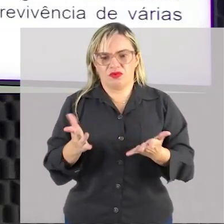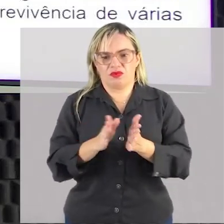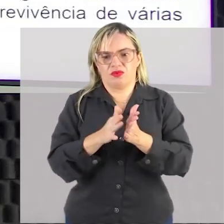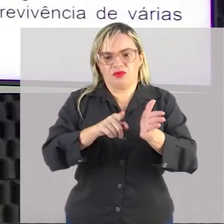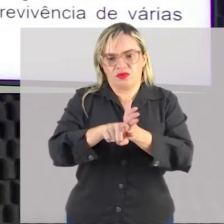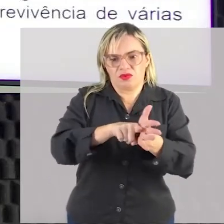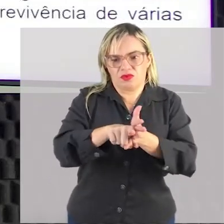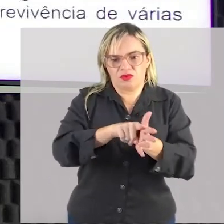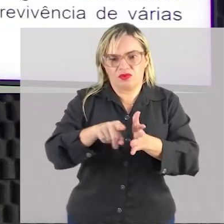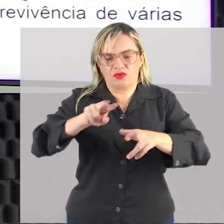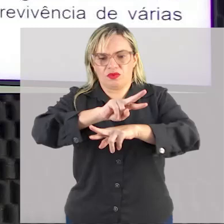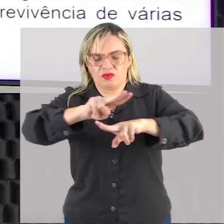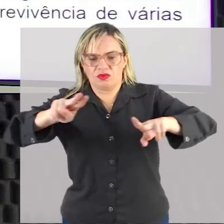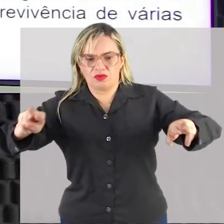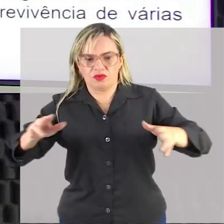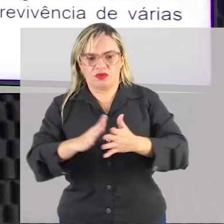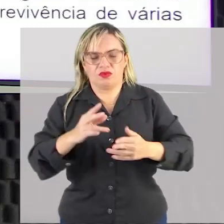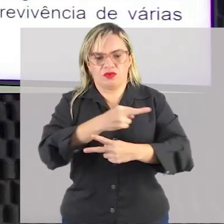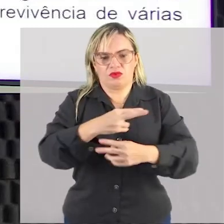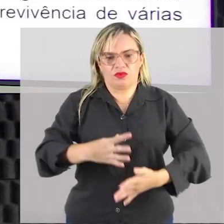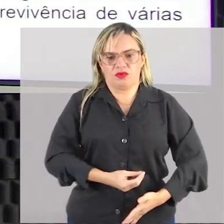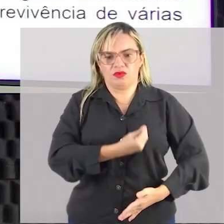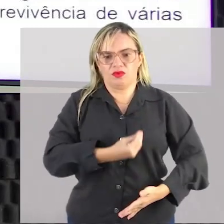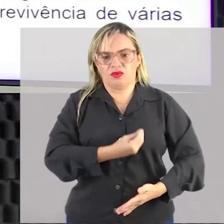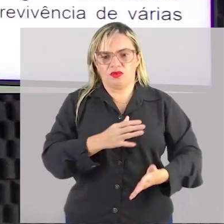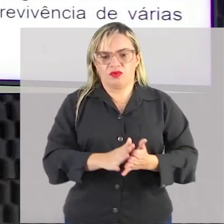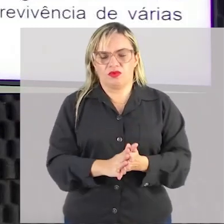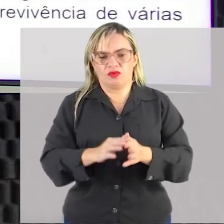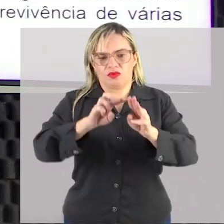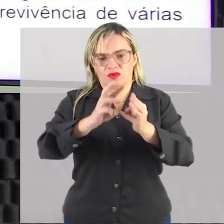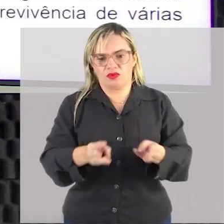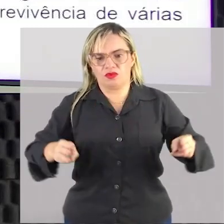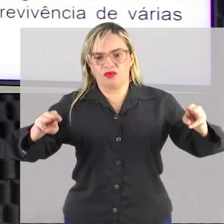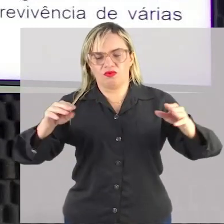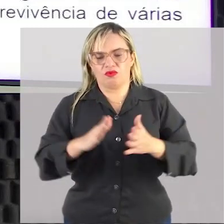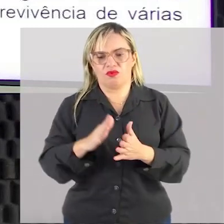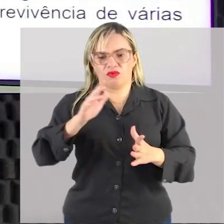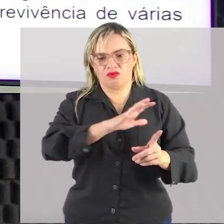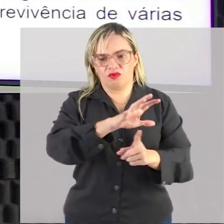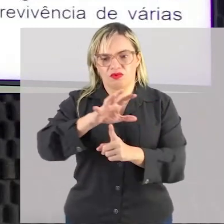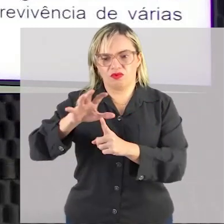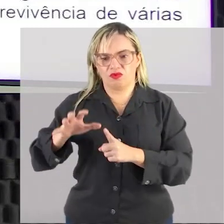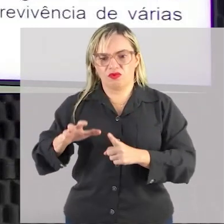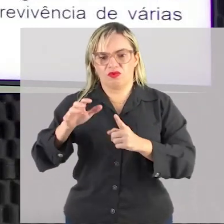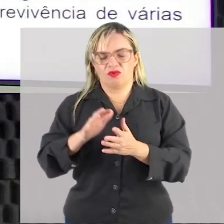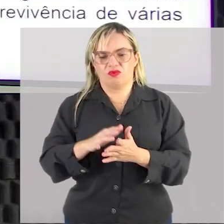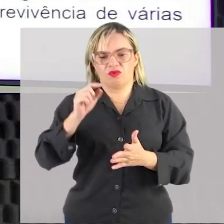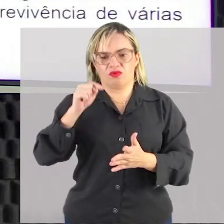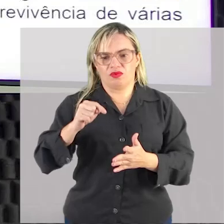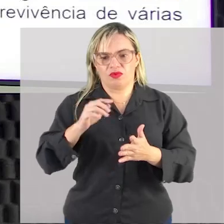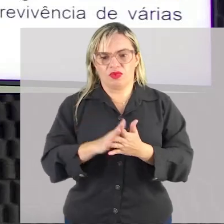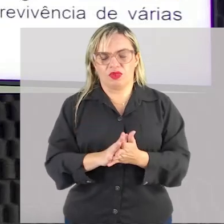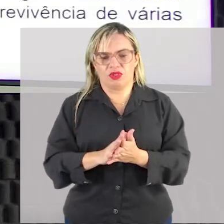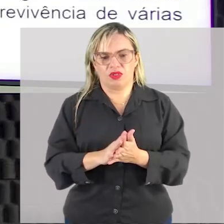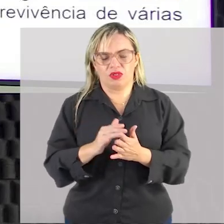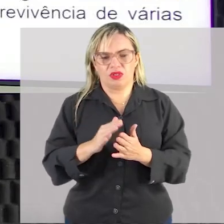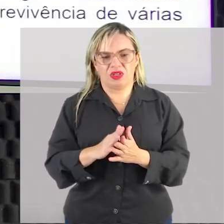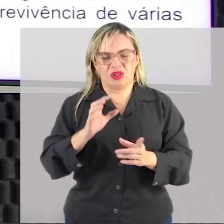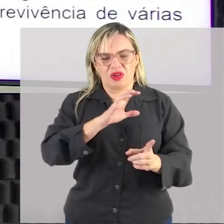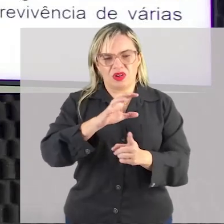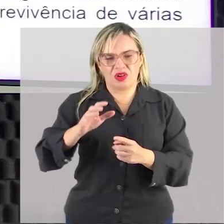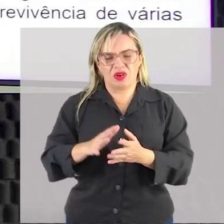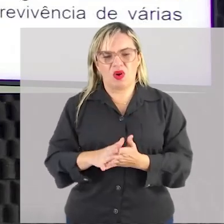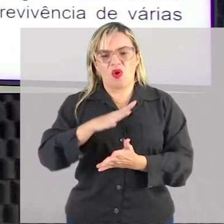Pesquisas com vários organismos marinhos revelam que essa alteração nos oceanos afeta uma série de processos biológicos necessários para o